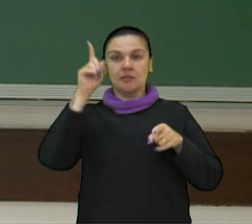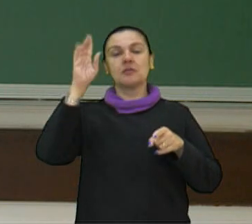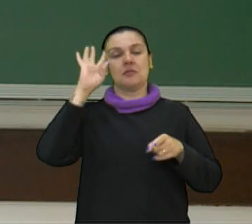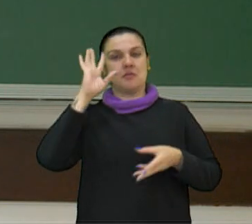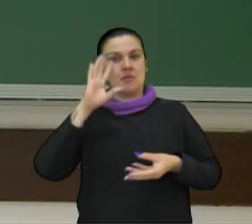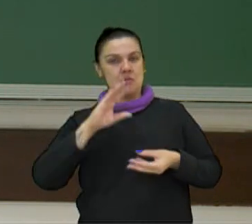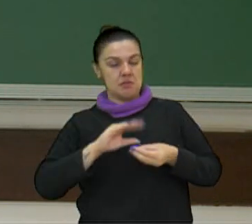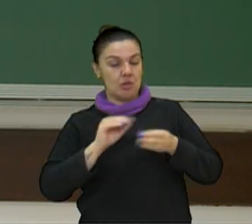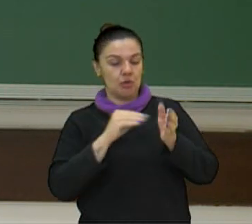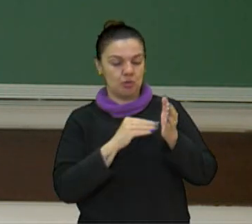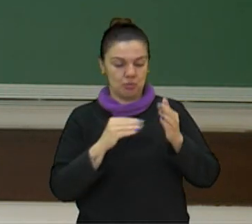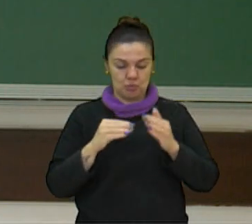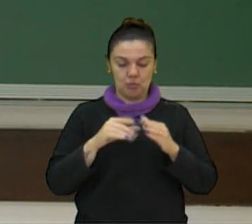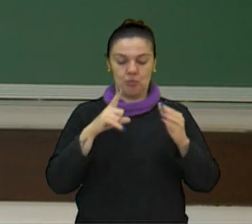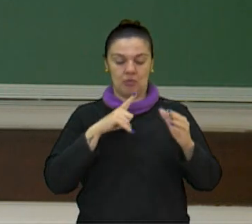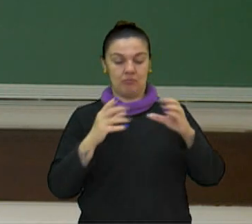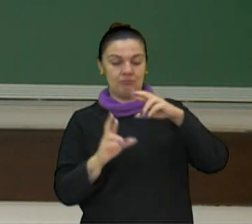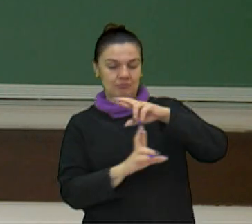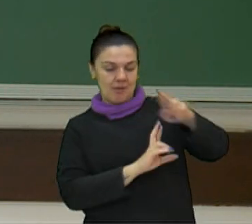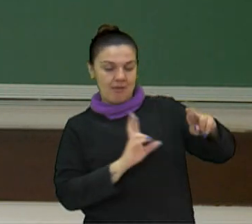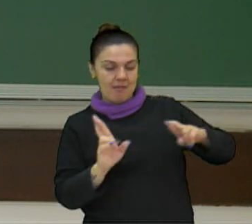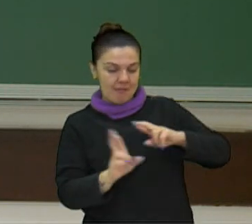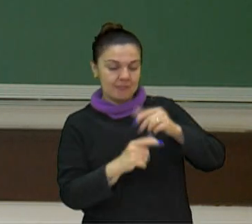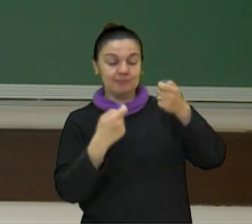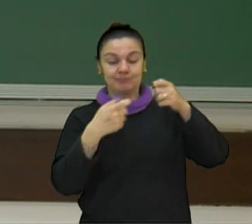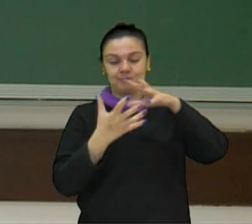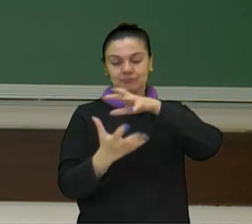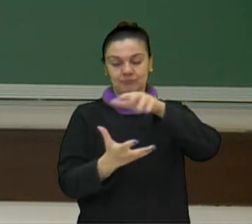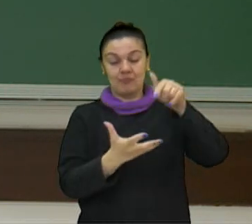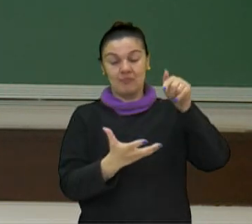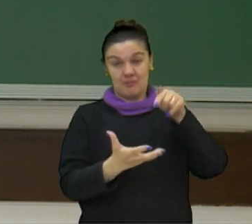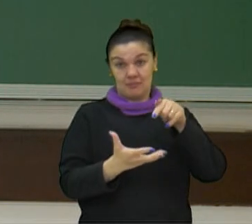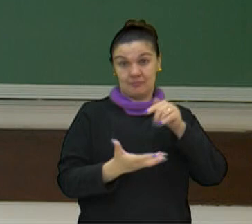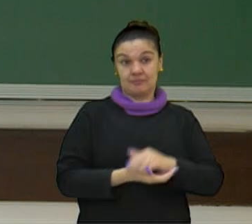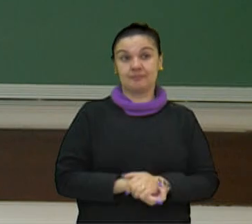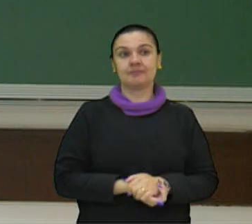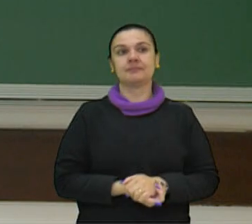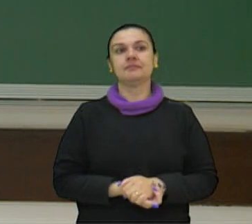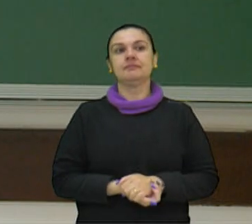tudo existe numa relação necessária e absoluta.